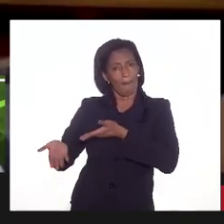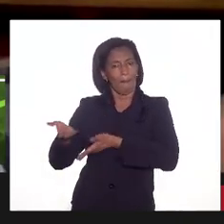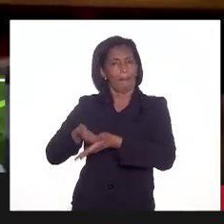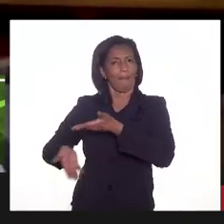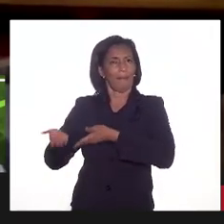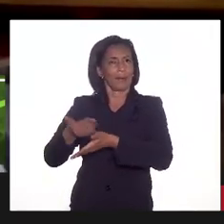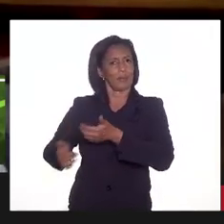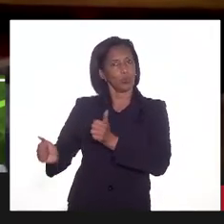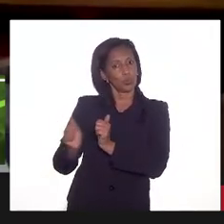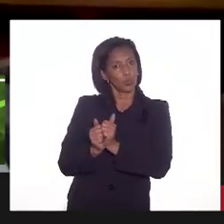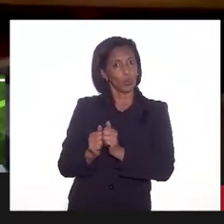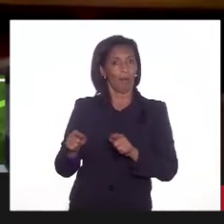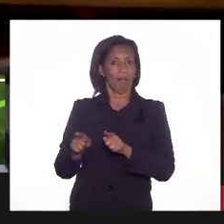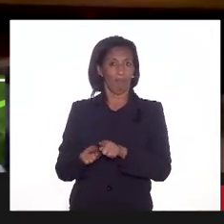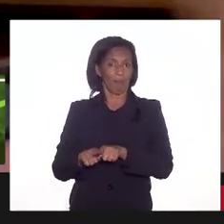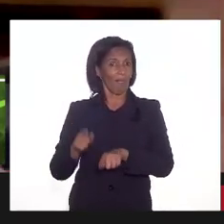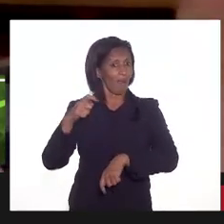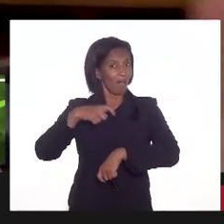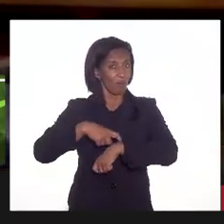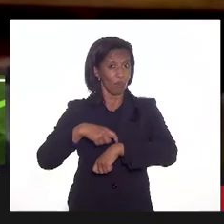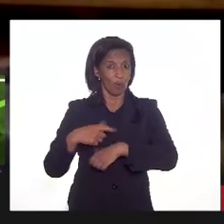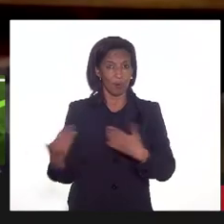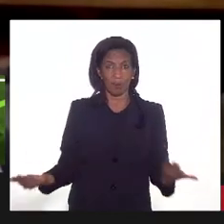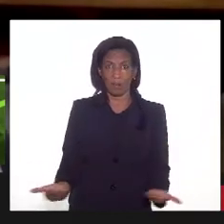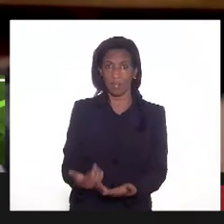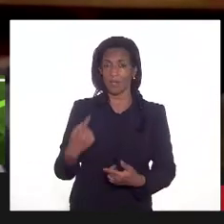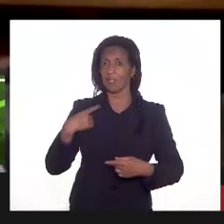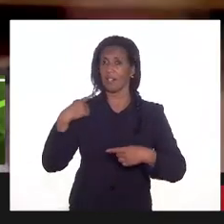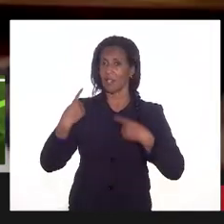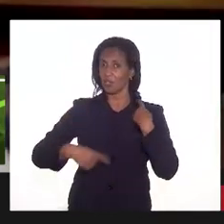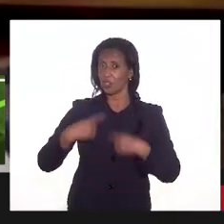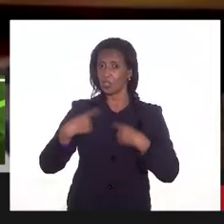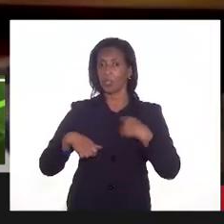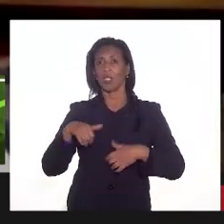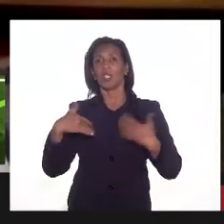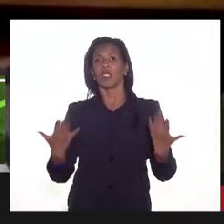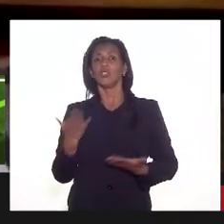diretrizes, acho que a hora é essa, né? É para a gente discutir que